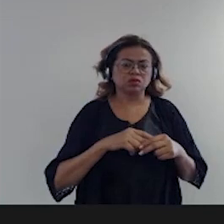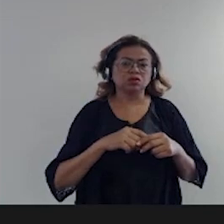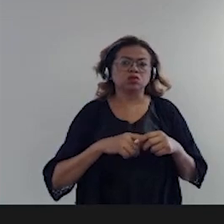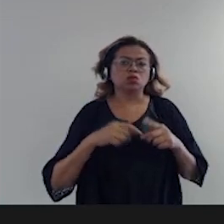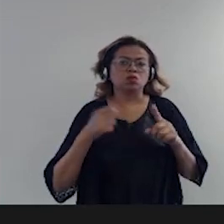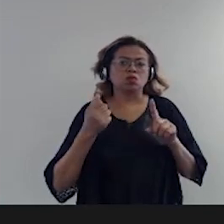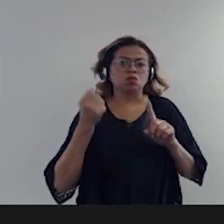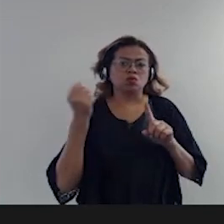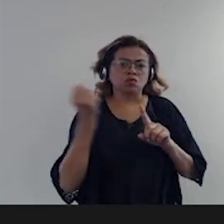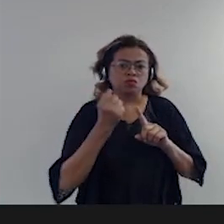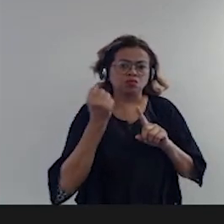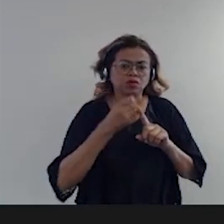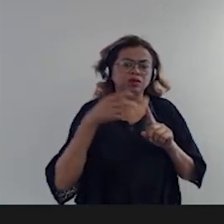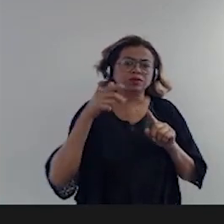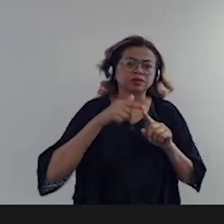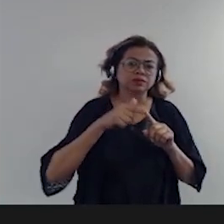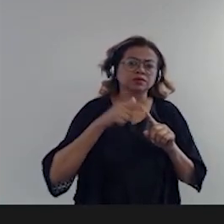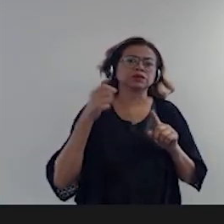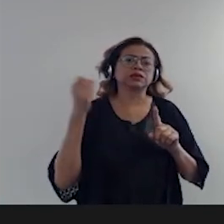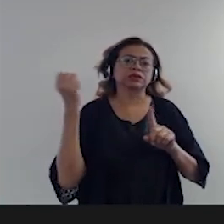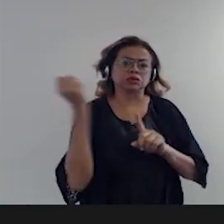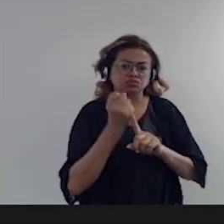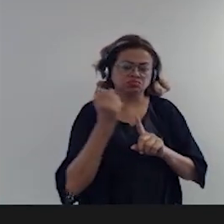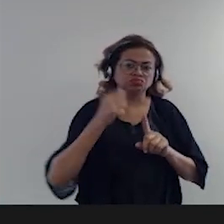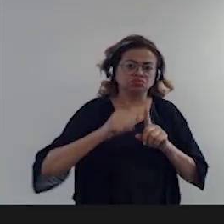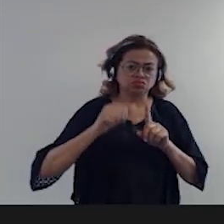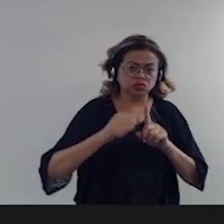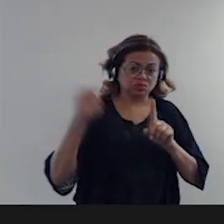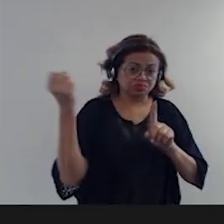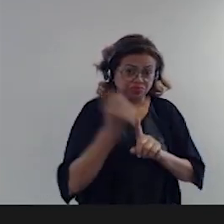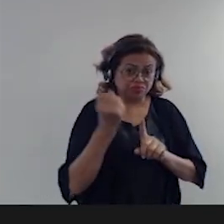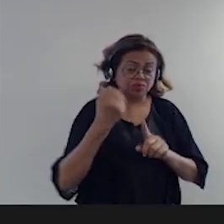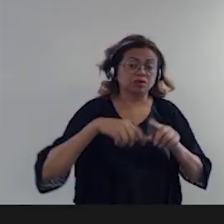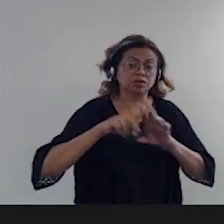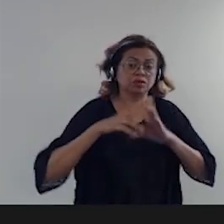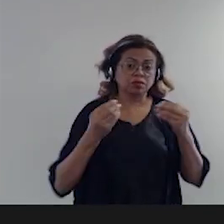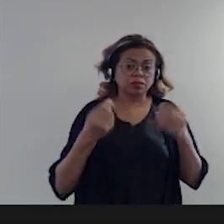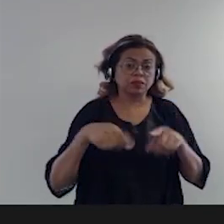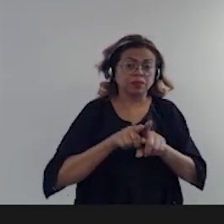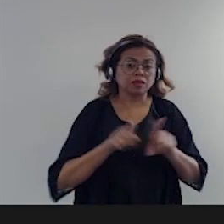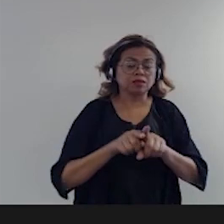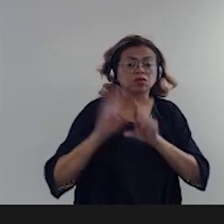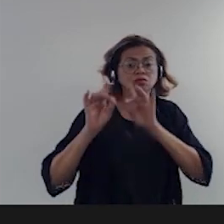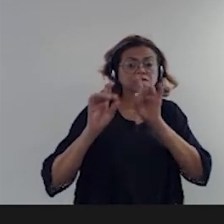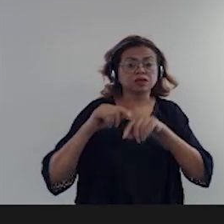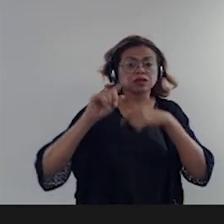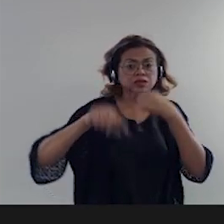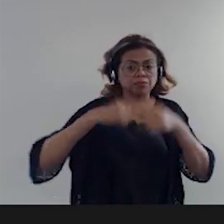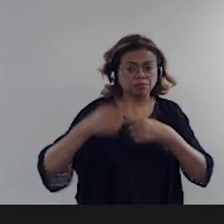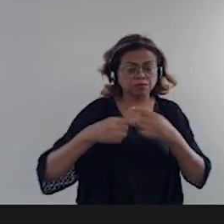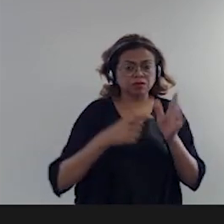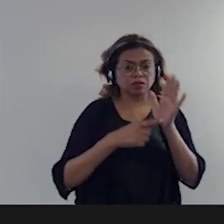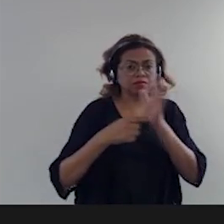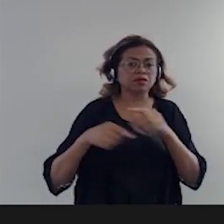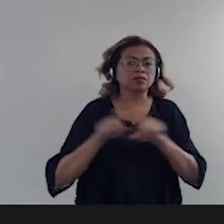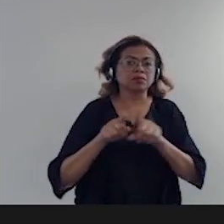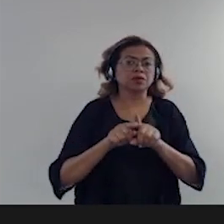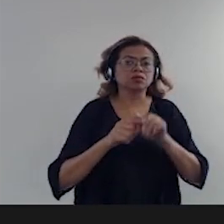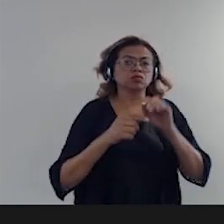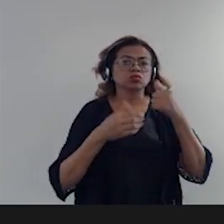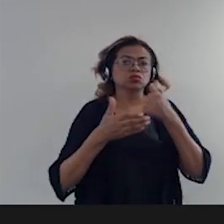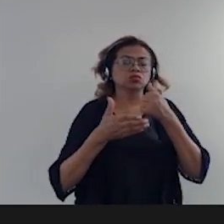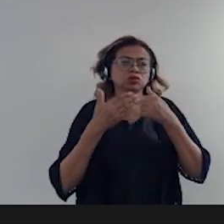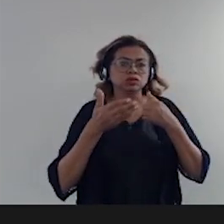apenas do feminicídio, da posição da mulher na sociedade, mas eu acho que nós temos uma especialista mais adiante, e a questão dos indígenas,